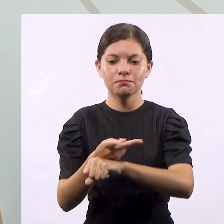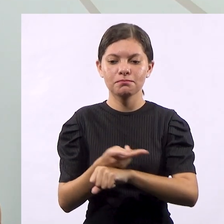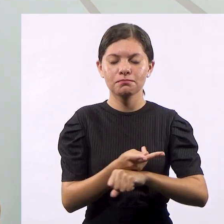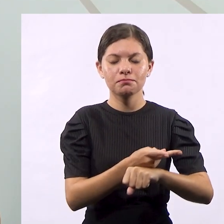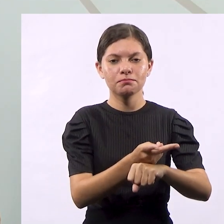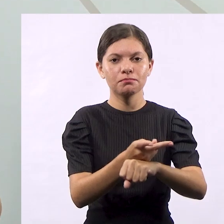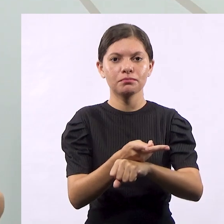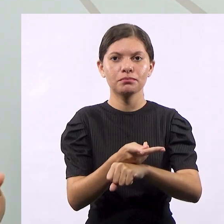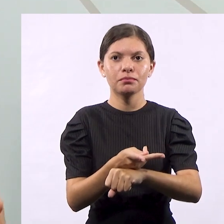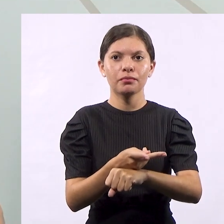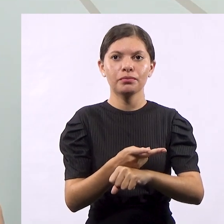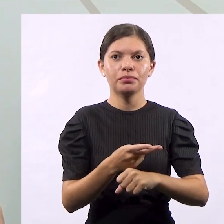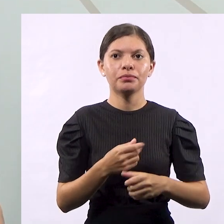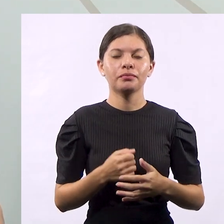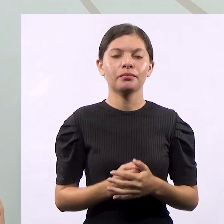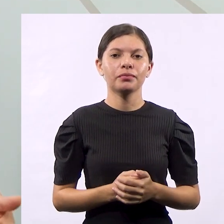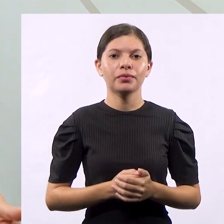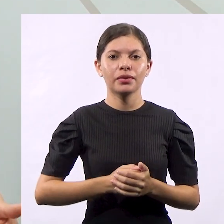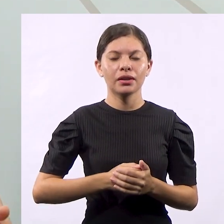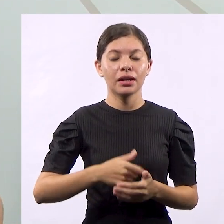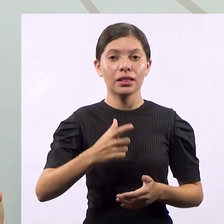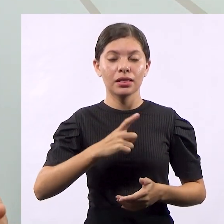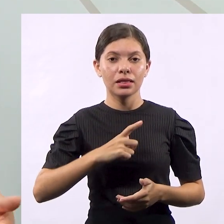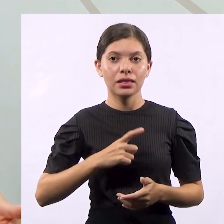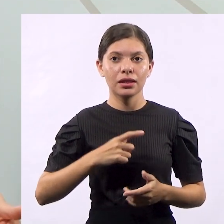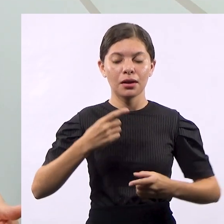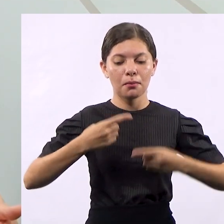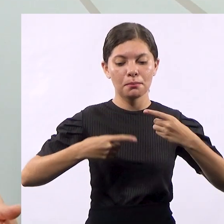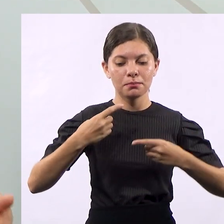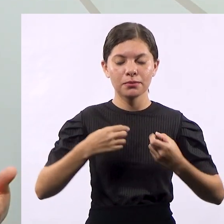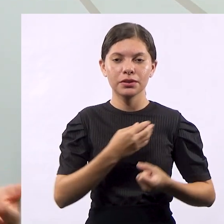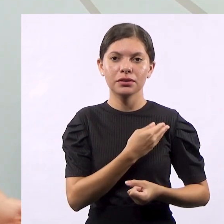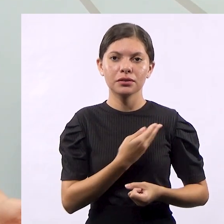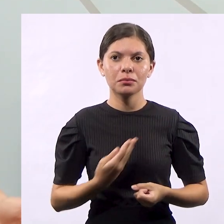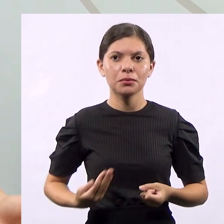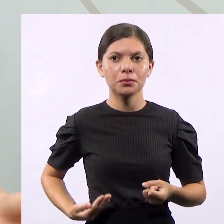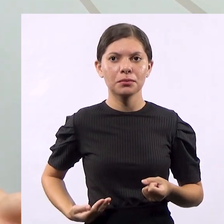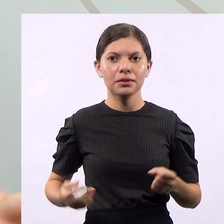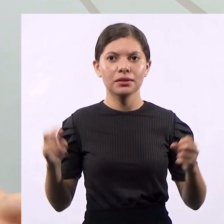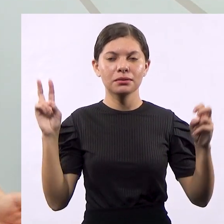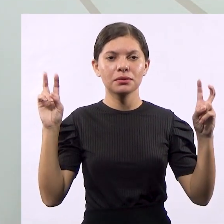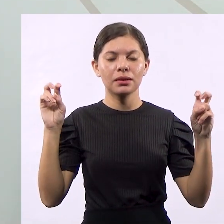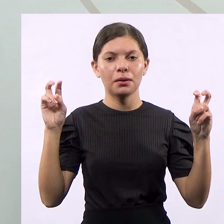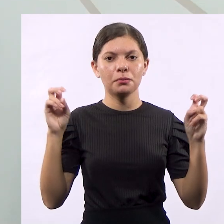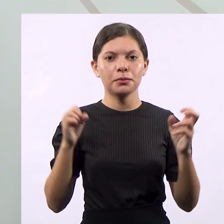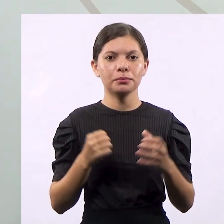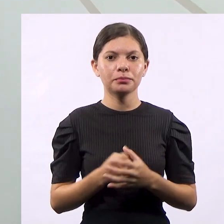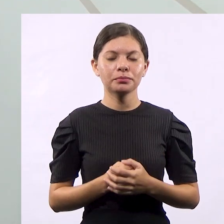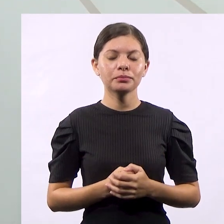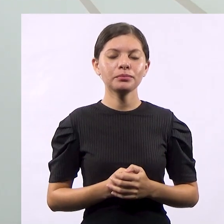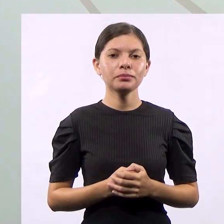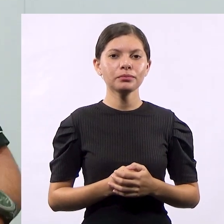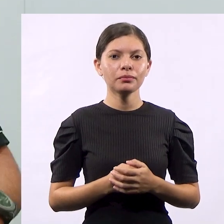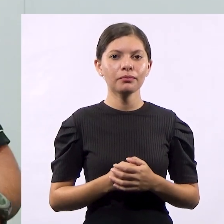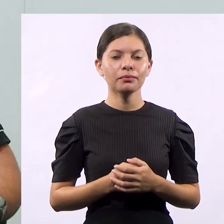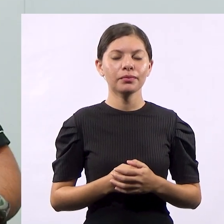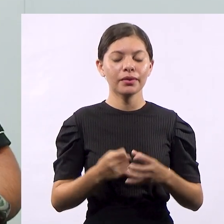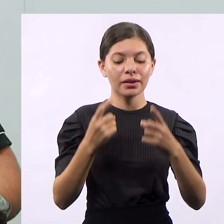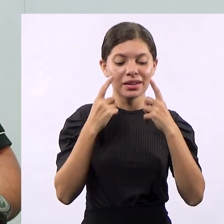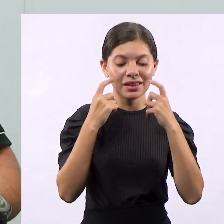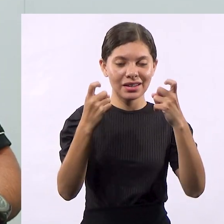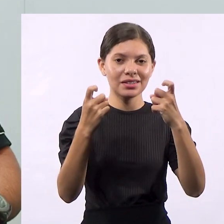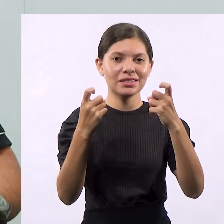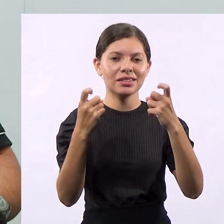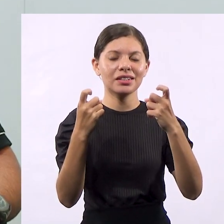busca por a efetivação de políticas públicas dentro dessa temática que a gente está estudando. É interessante observar também